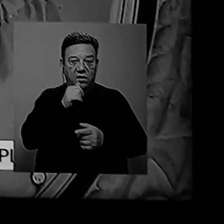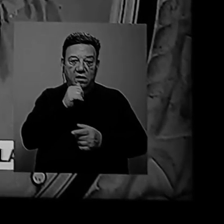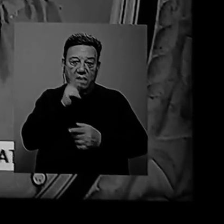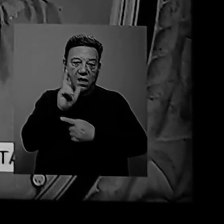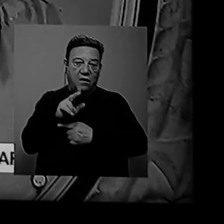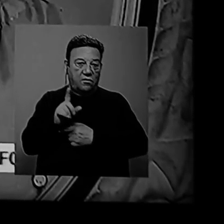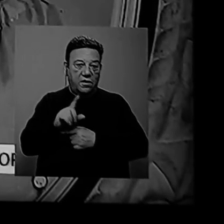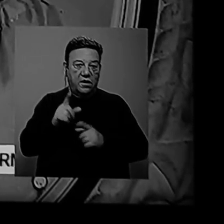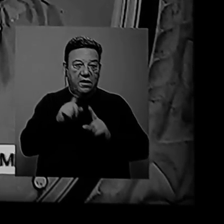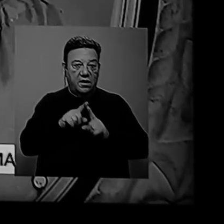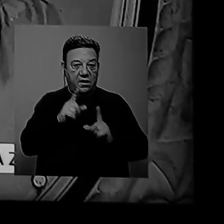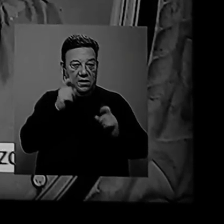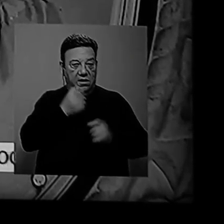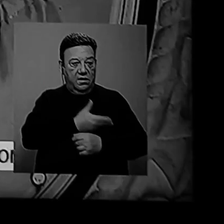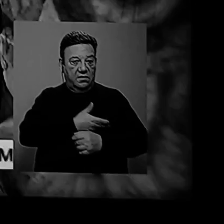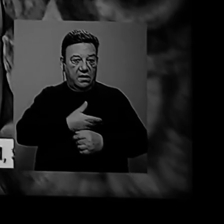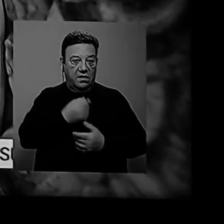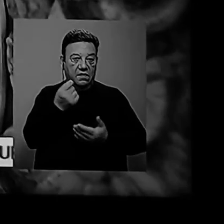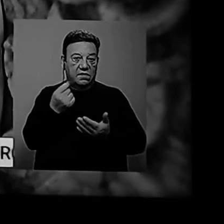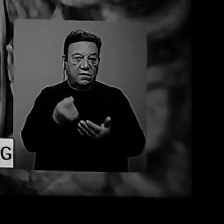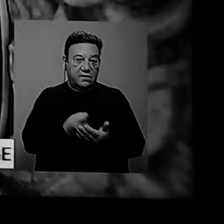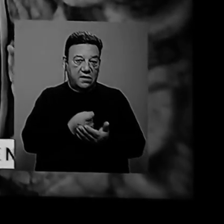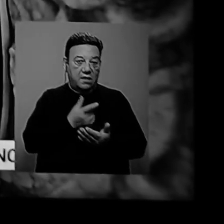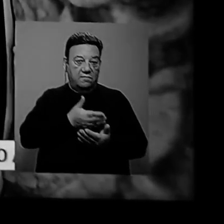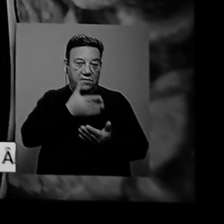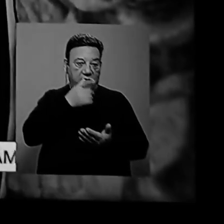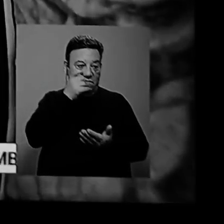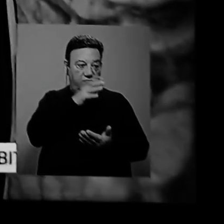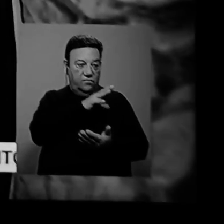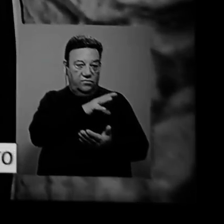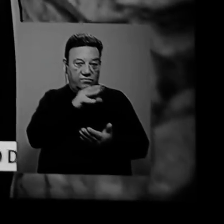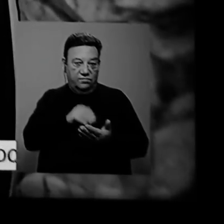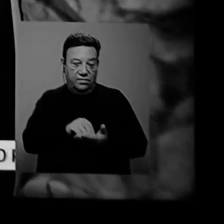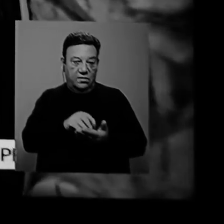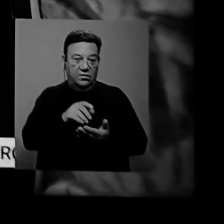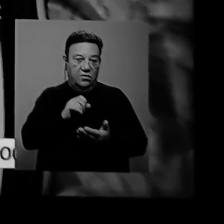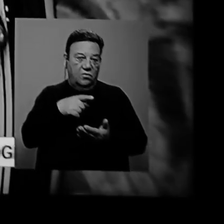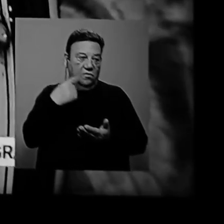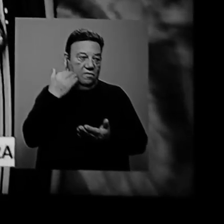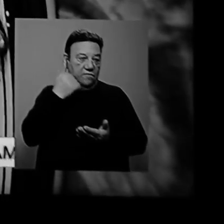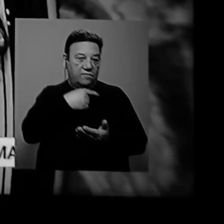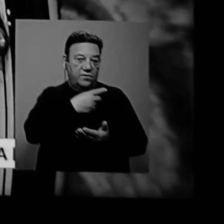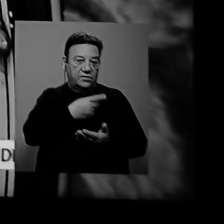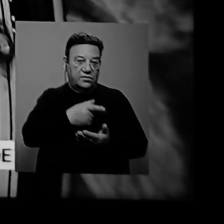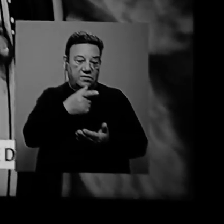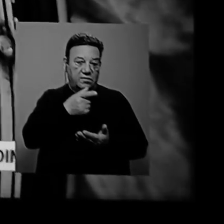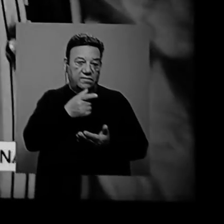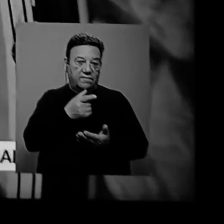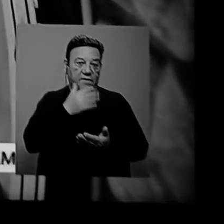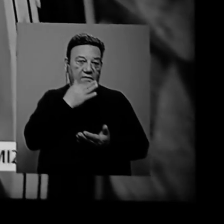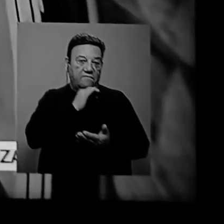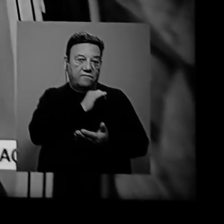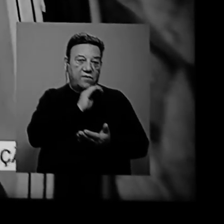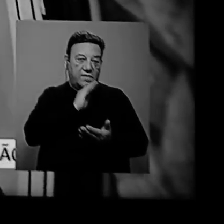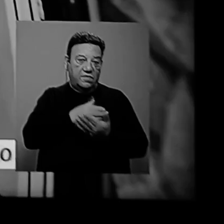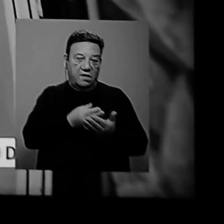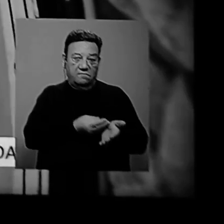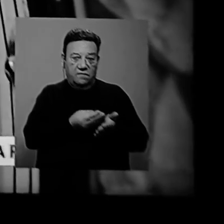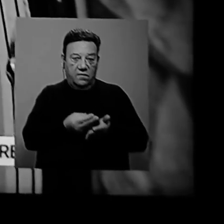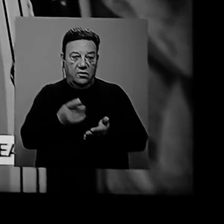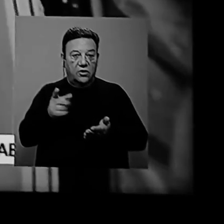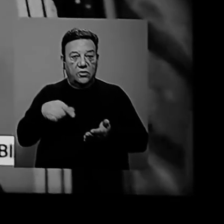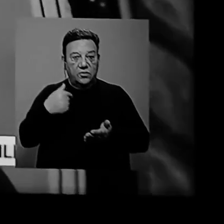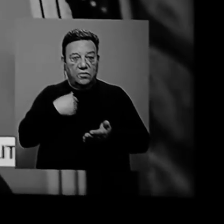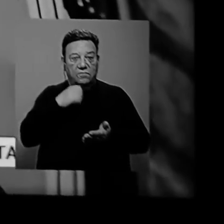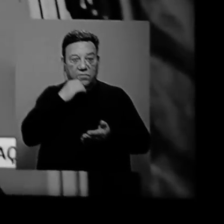são retratos desenhados a partir de fotografias ou de outras informações que os familiares davam. E depois